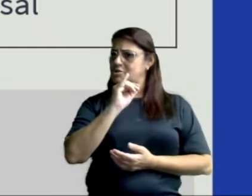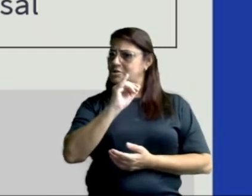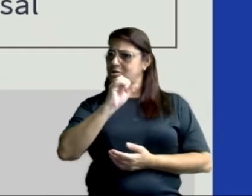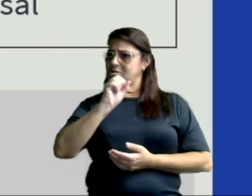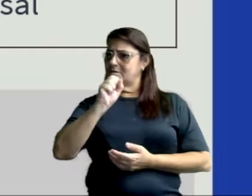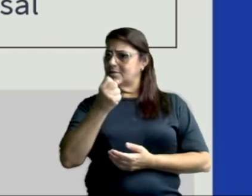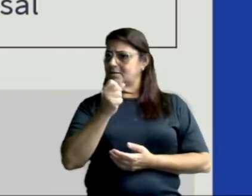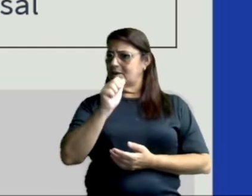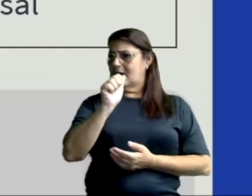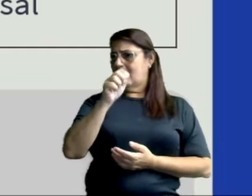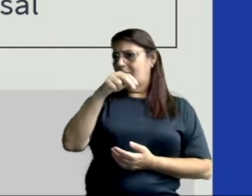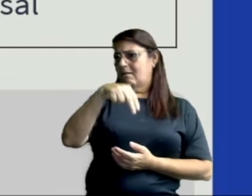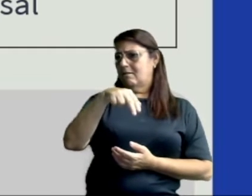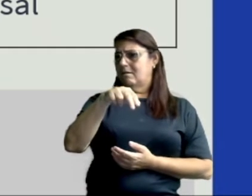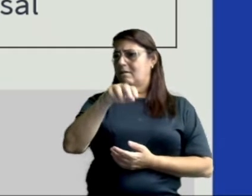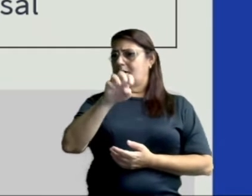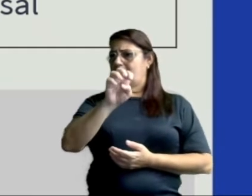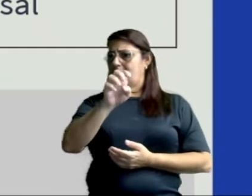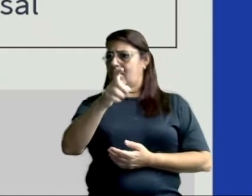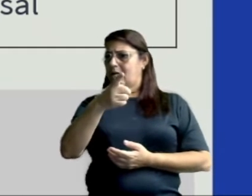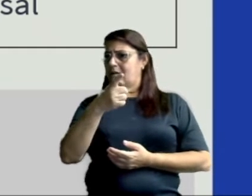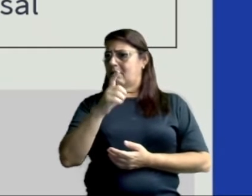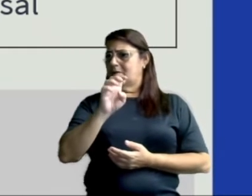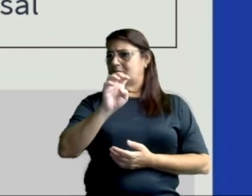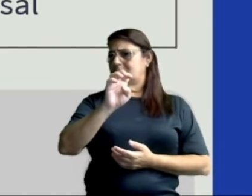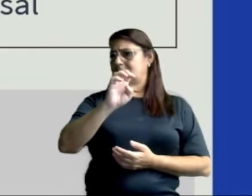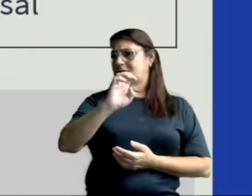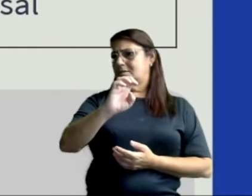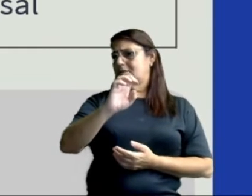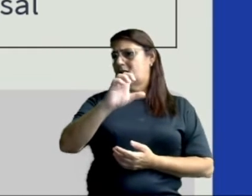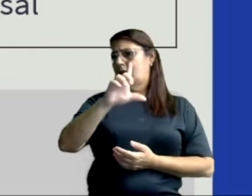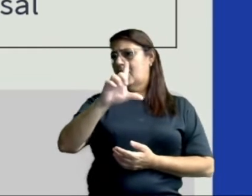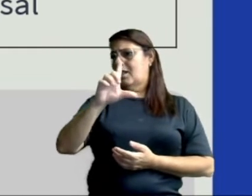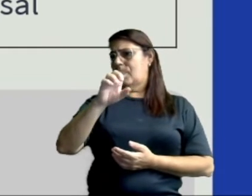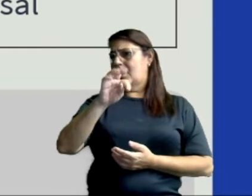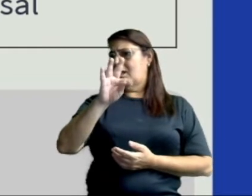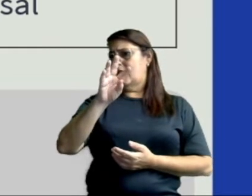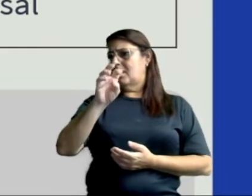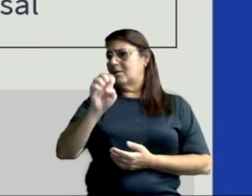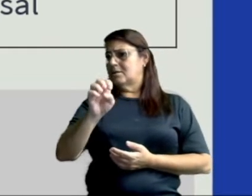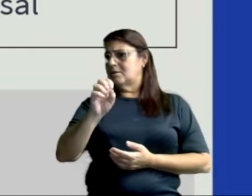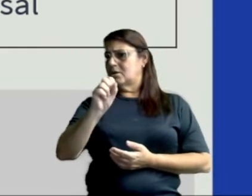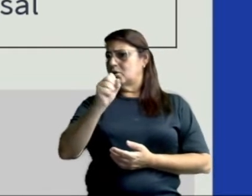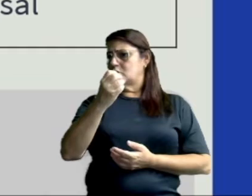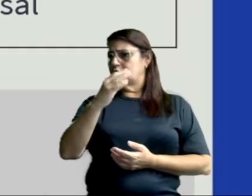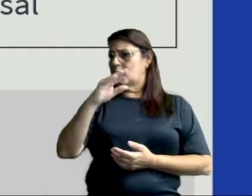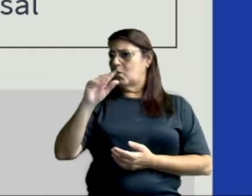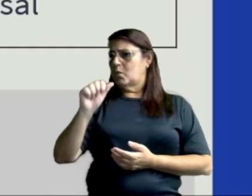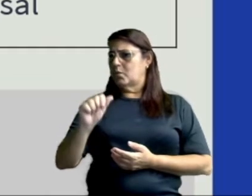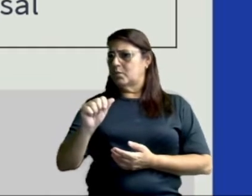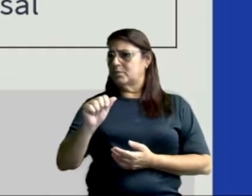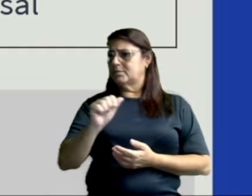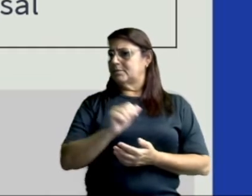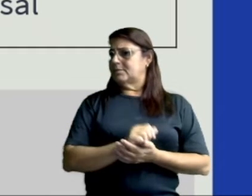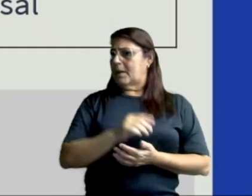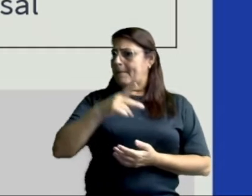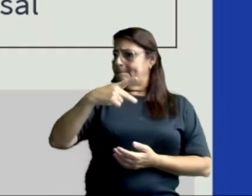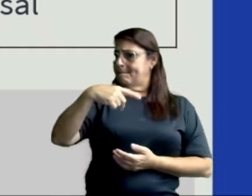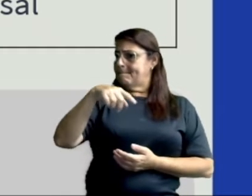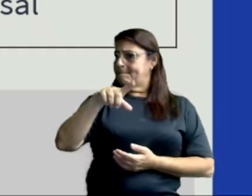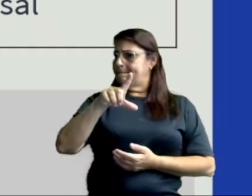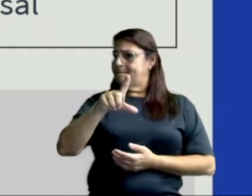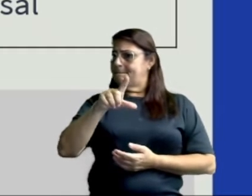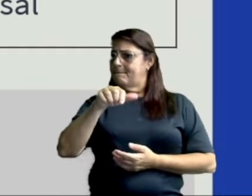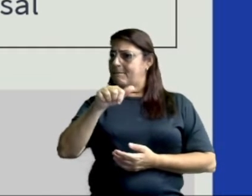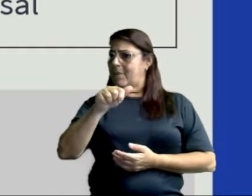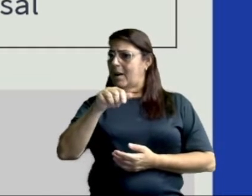Então, he is foi a forma do verbo to be para he. Ele é um excelente jogador de futebol. Já para